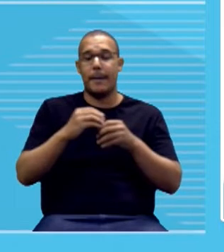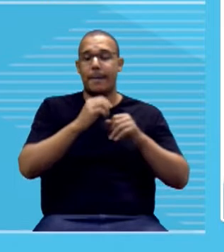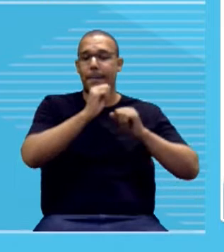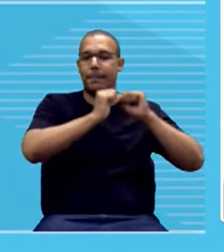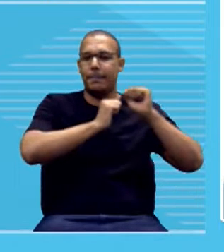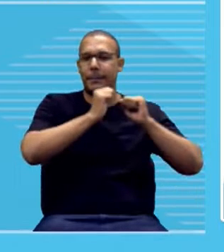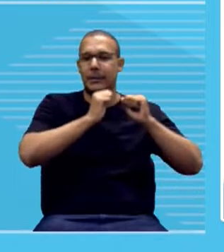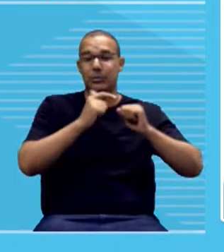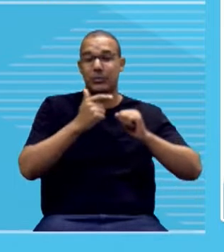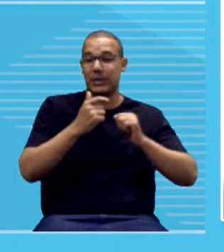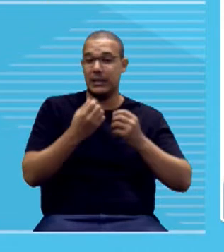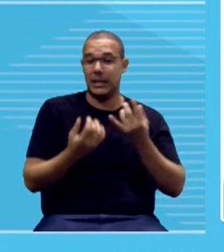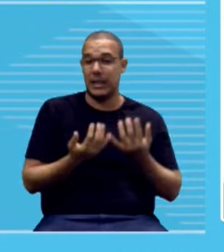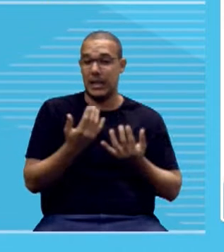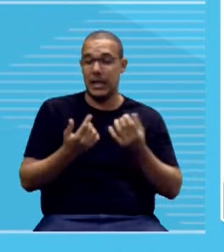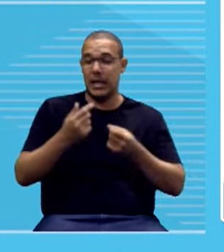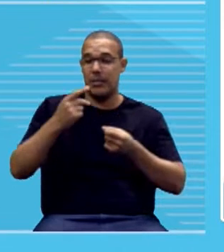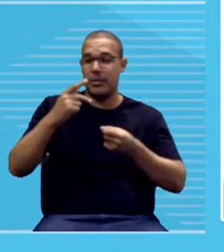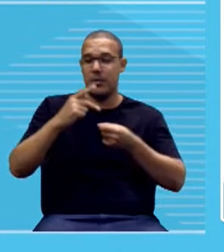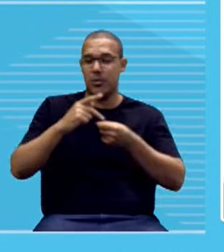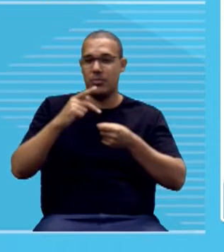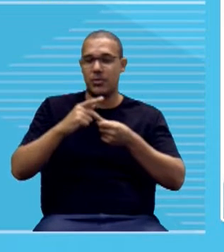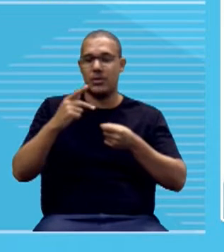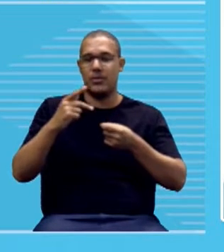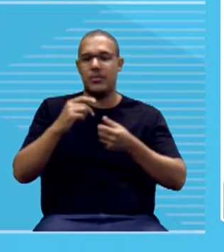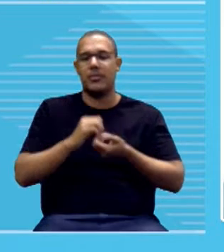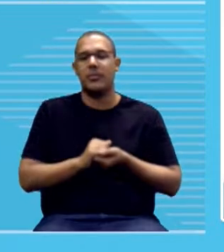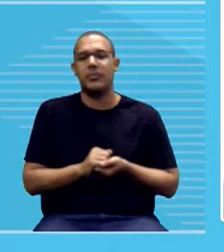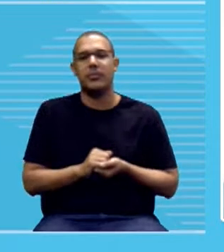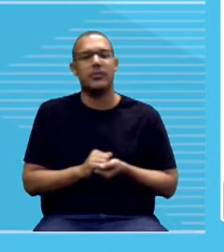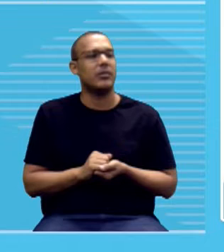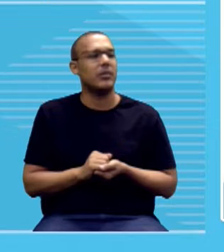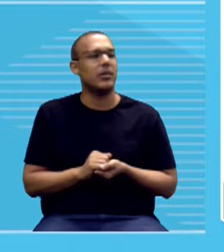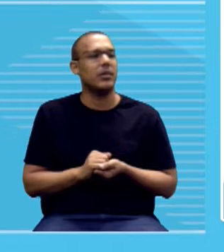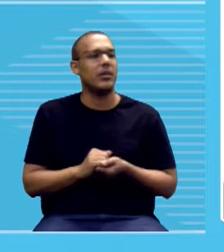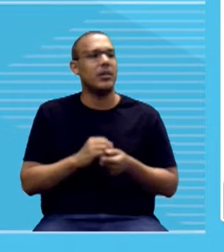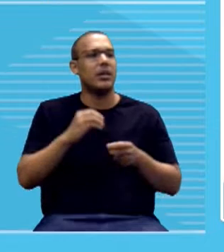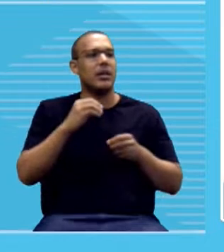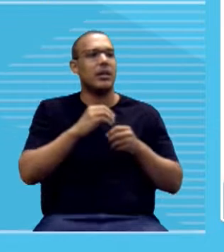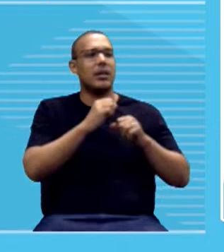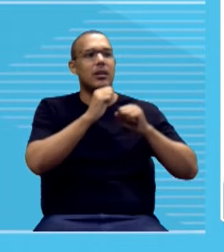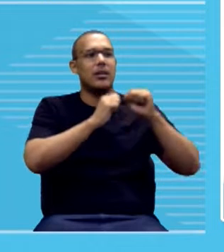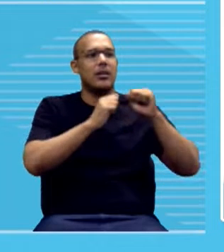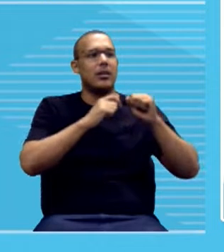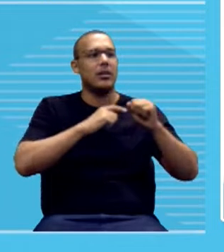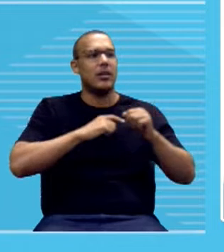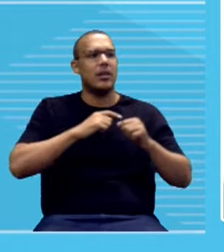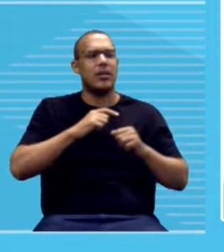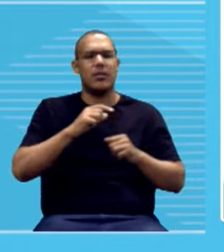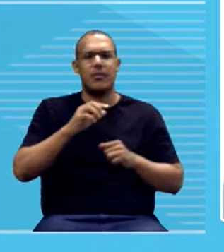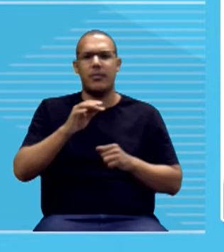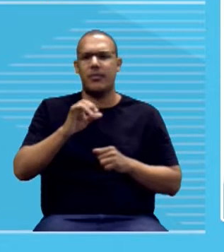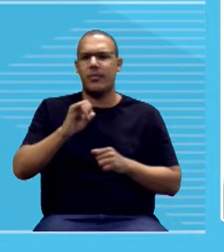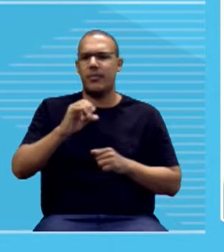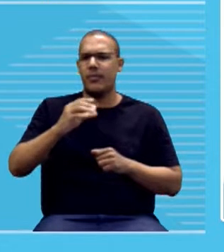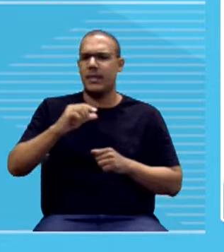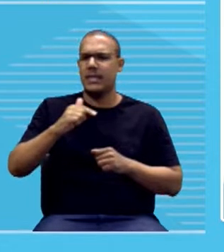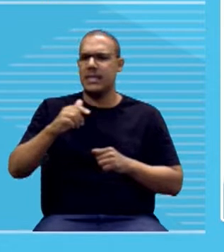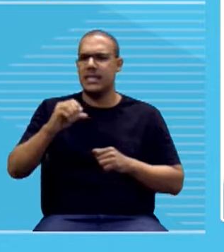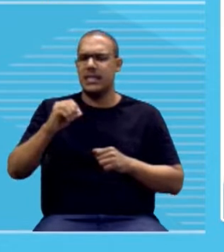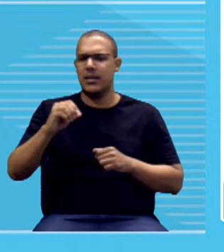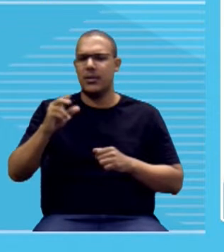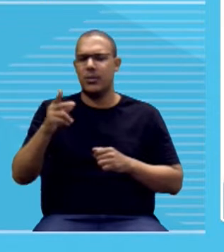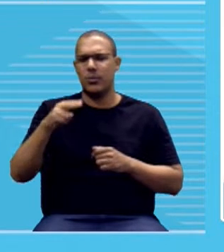não tem essa queima de combustível fóssil, tá bom? A gente tem dentro de usinas uma fissão nuclear. E o que é uma